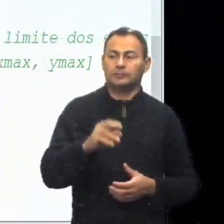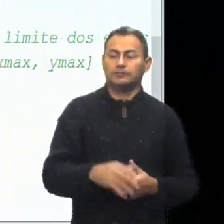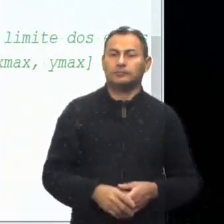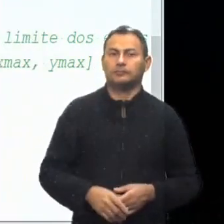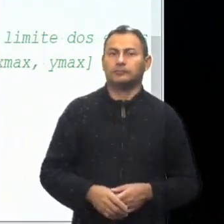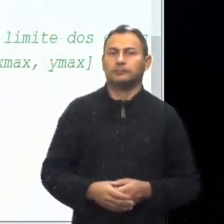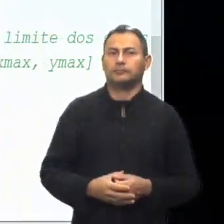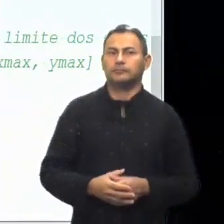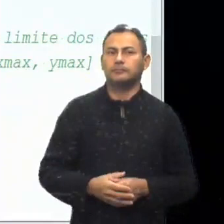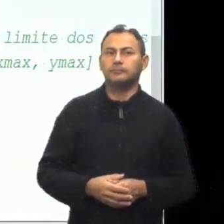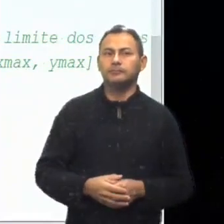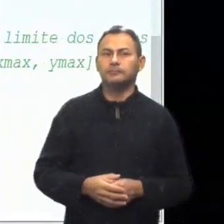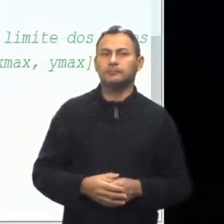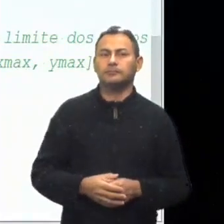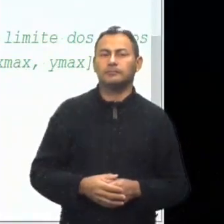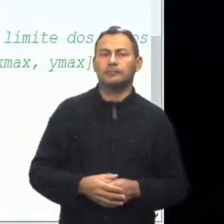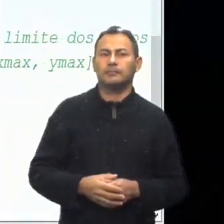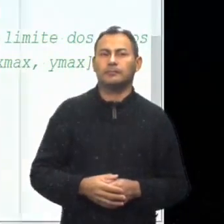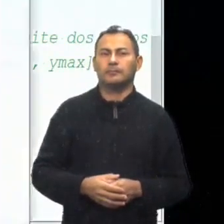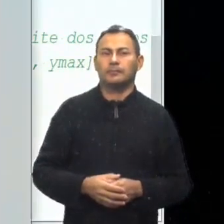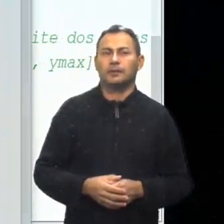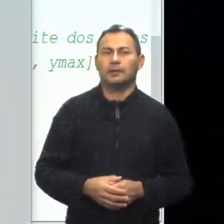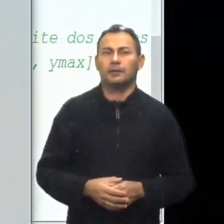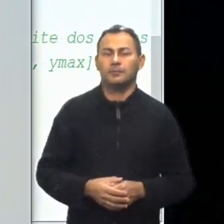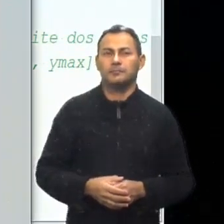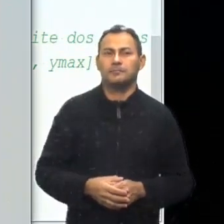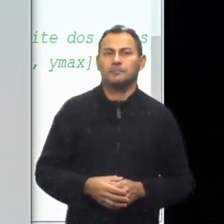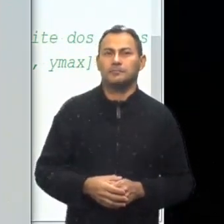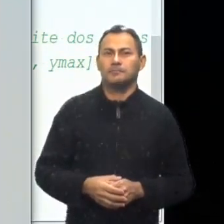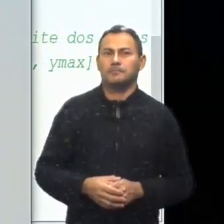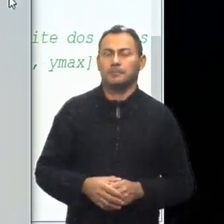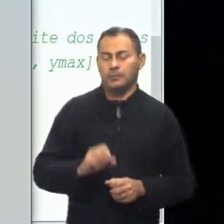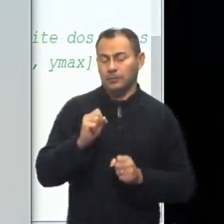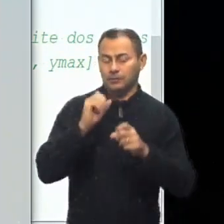Talvez a gente pode até colocar com o tempo.